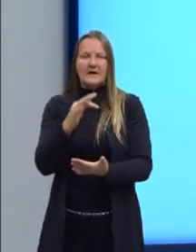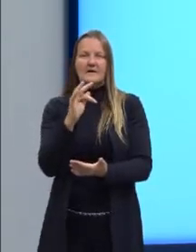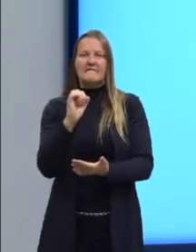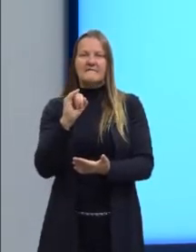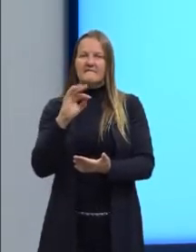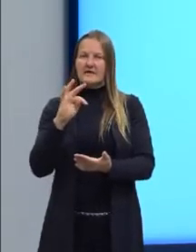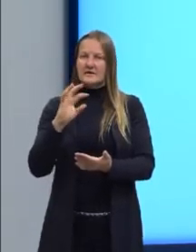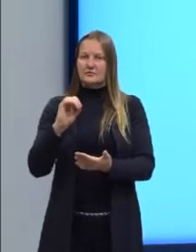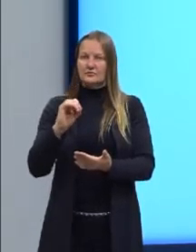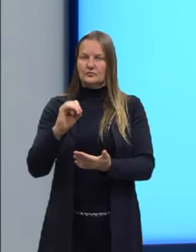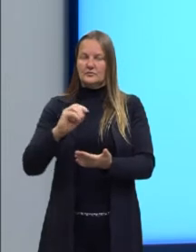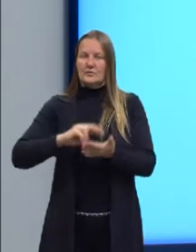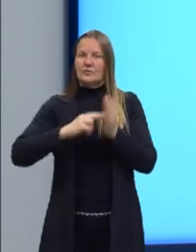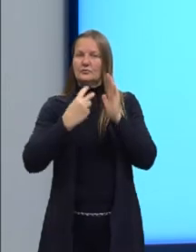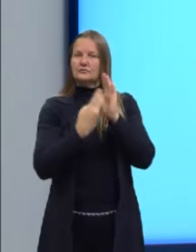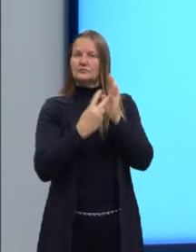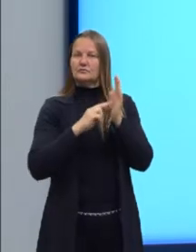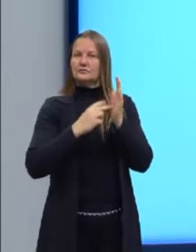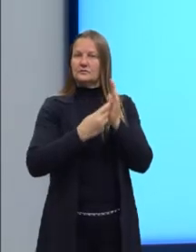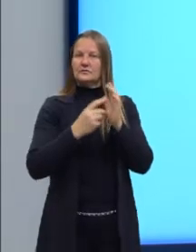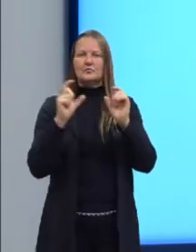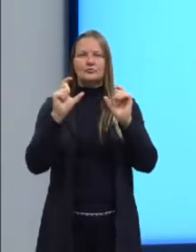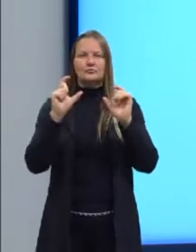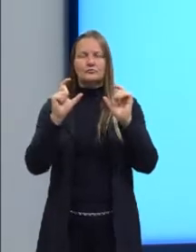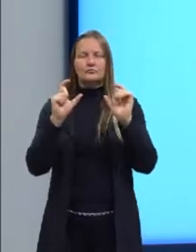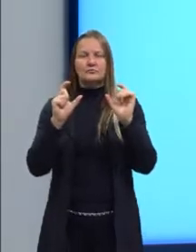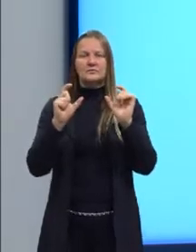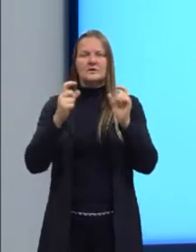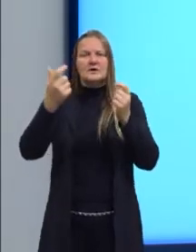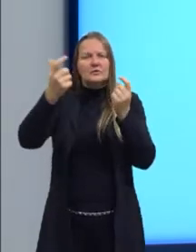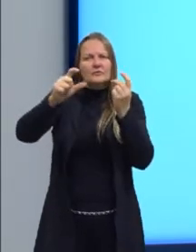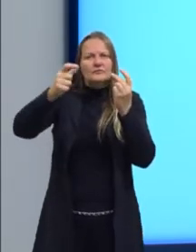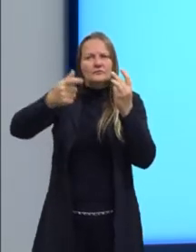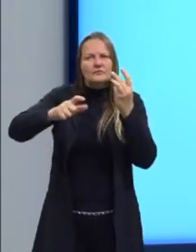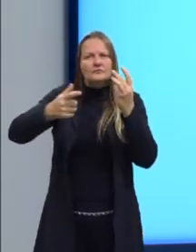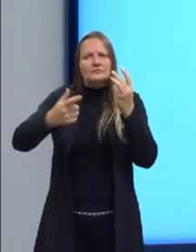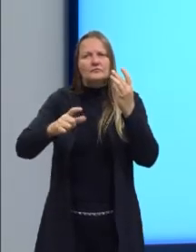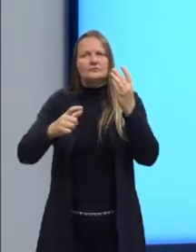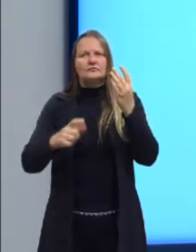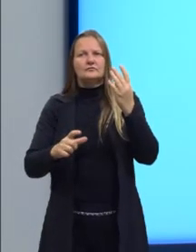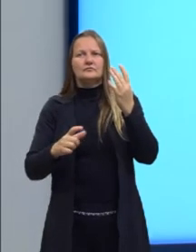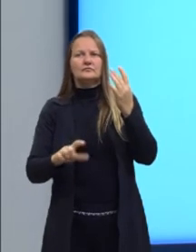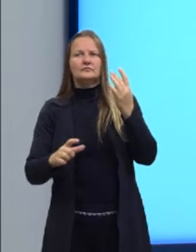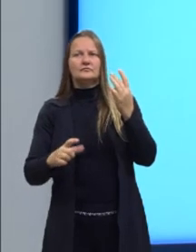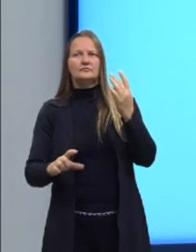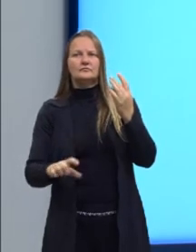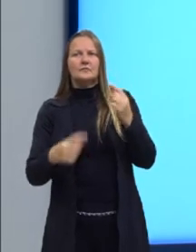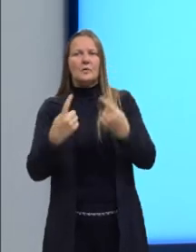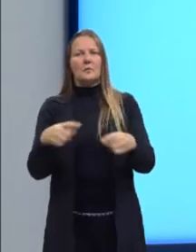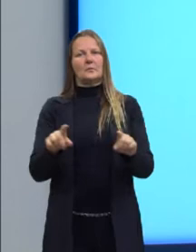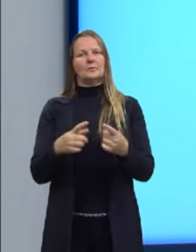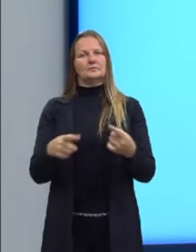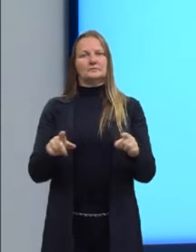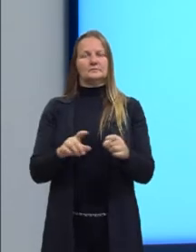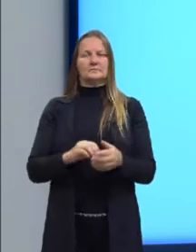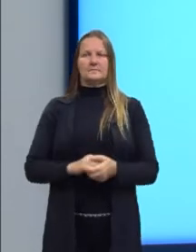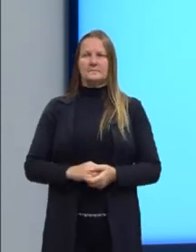tá essas expressões ali Elas vão se repetir muitas vezes ao longo da música